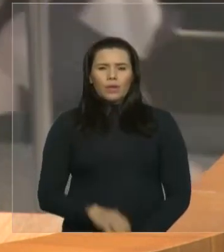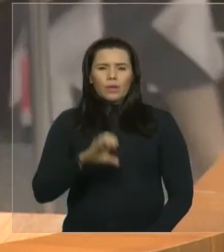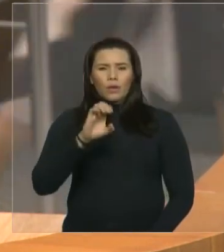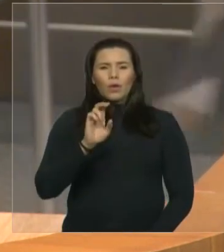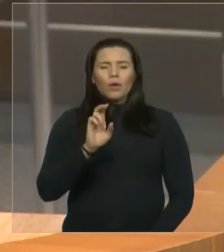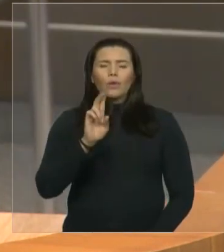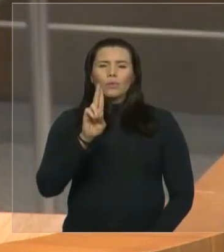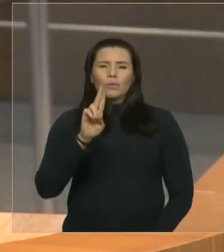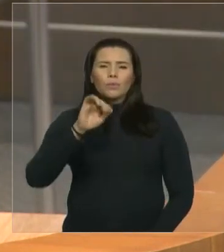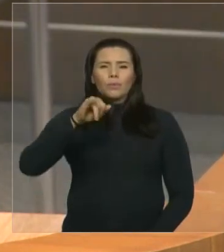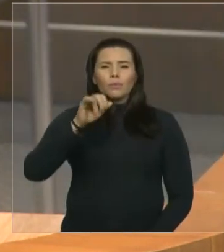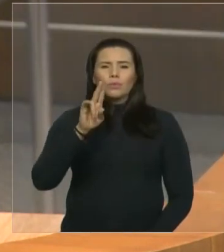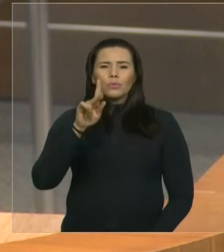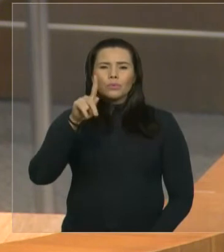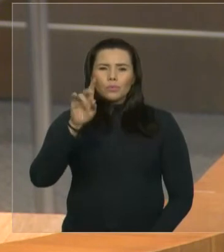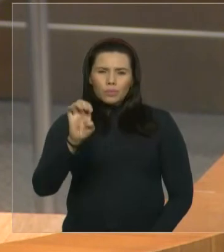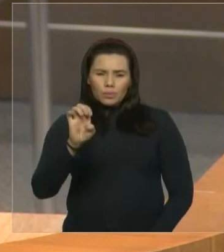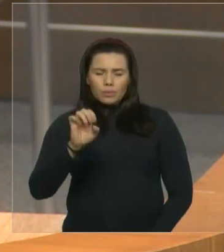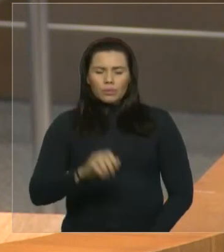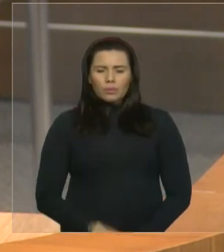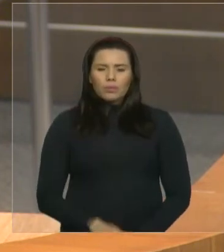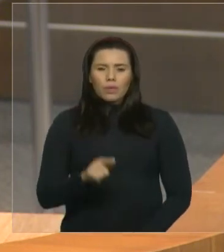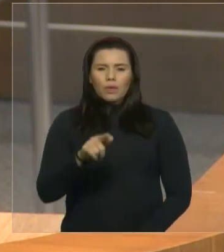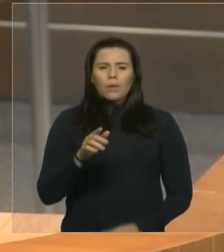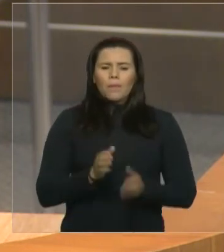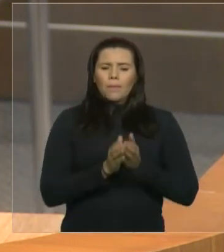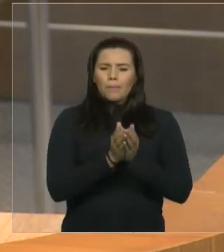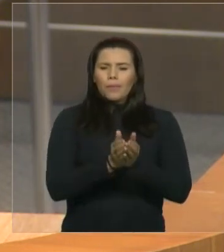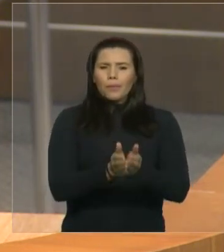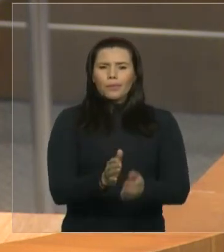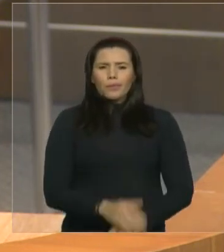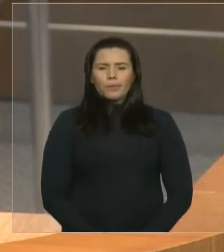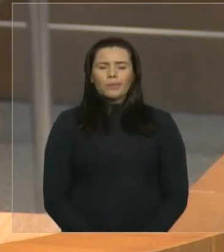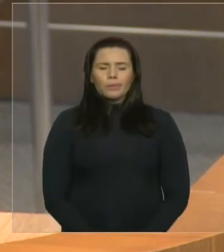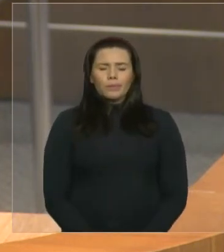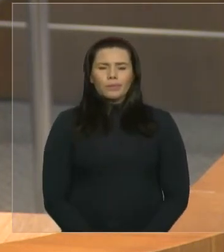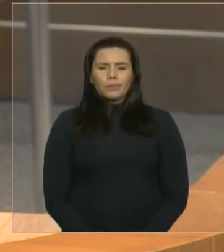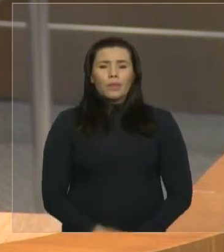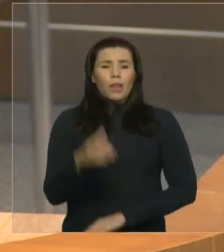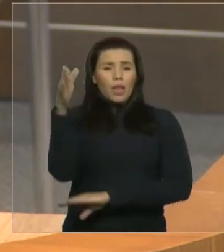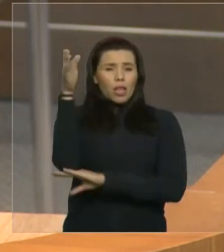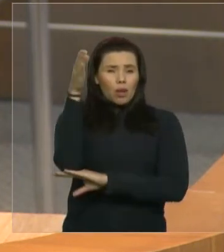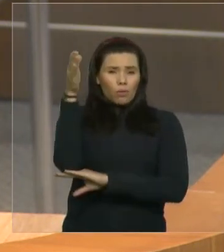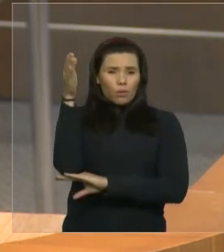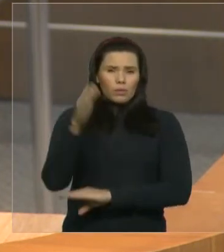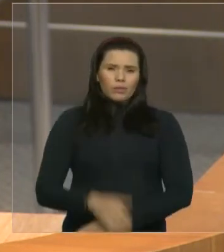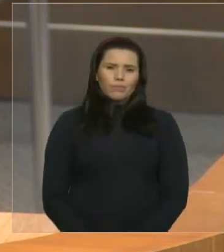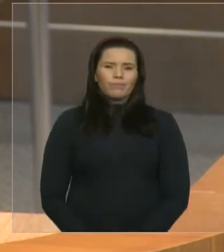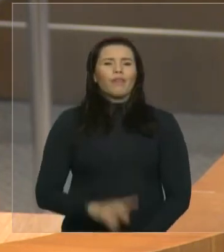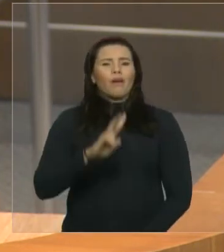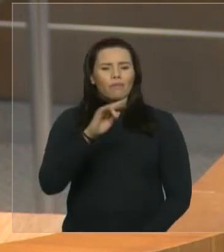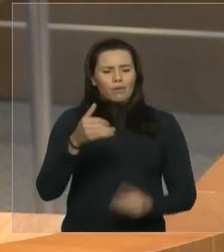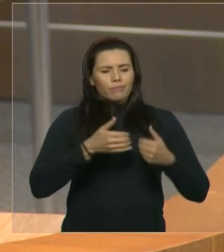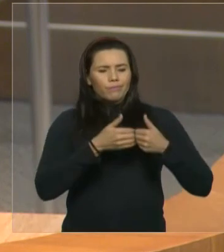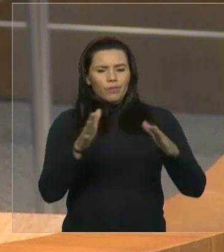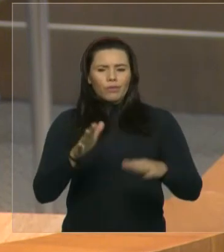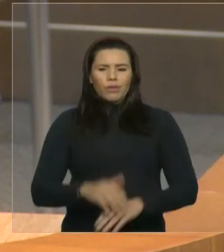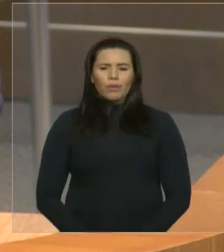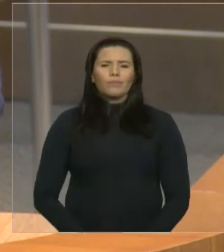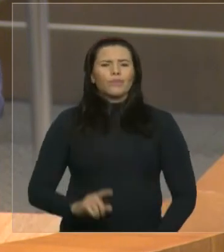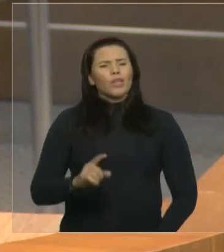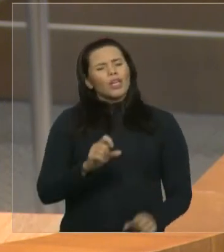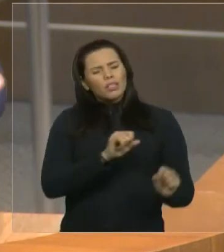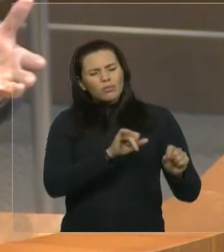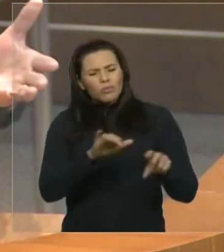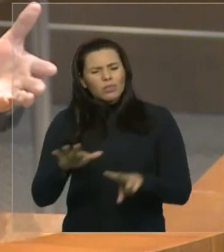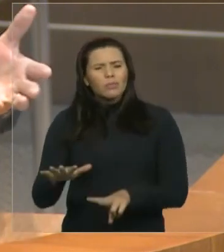o governo do Maranhão não para de inaugurar obras. Toda semana tem inauguração e os deputados recebem a